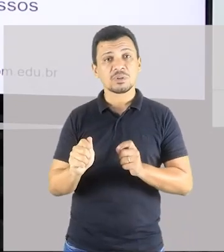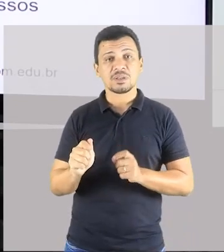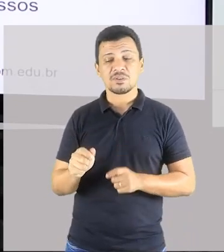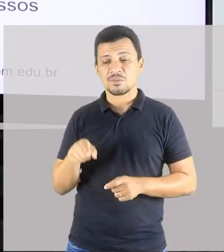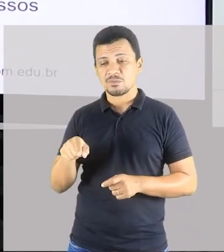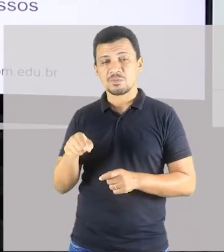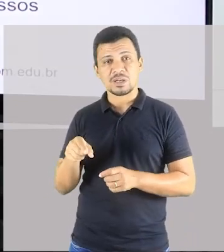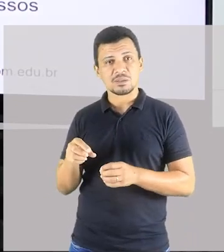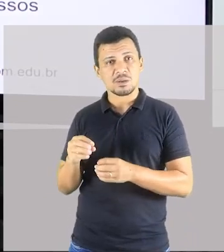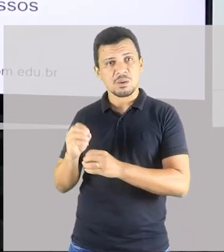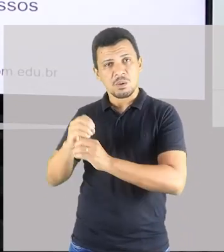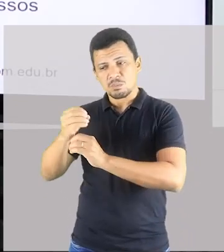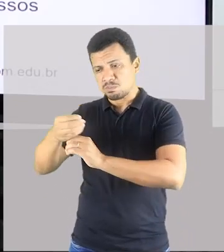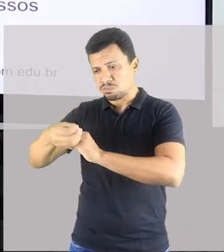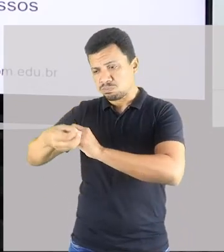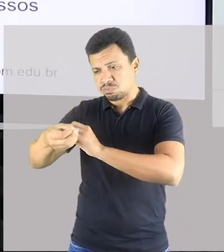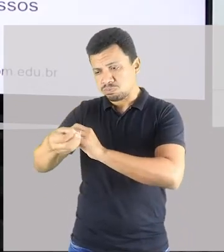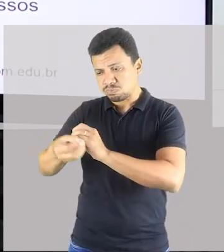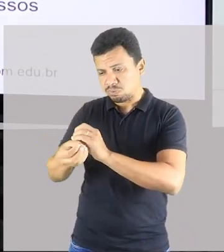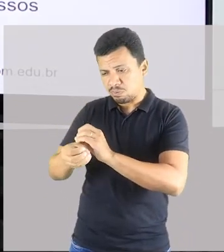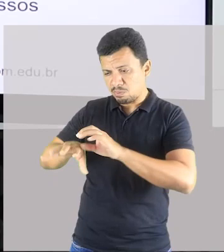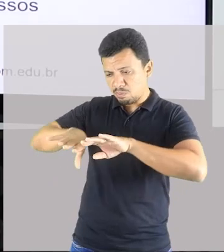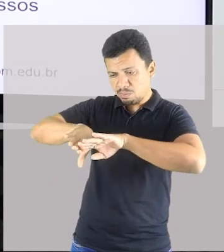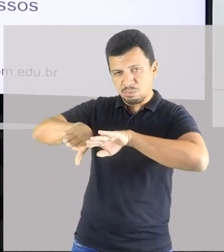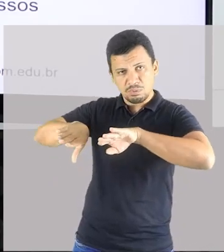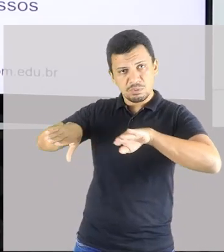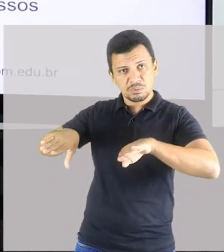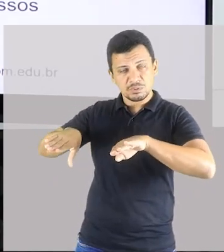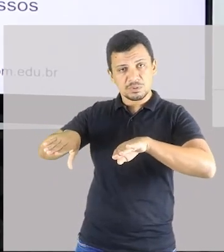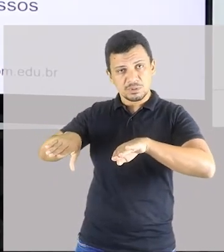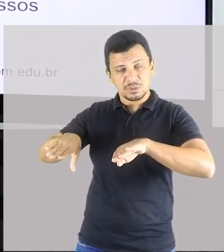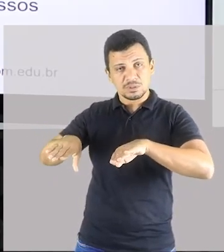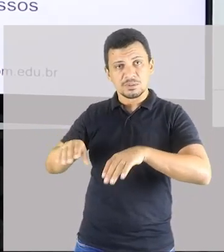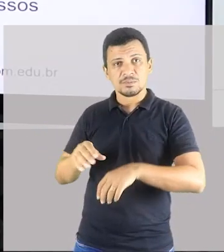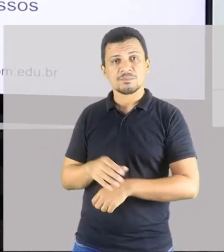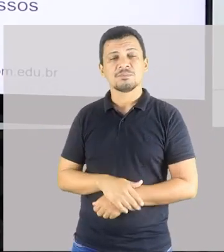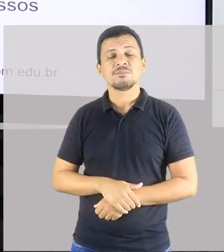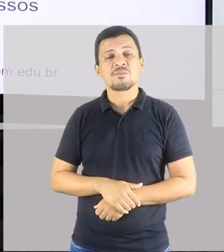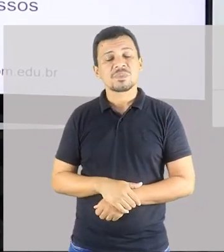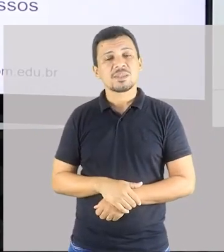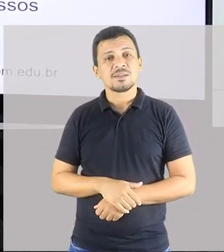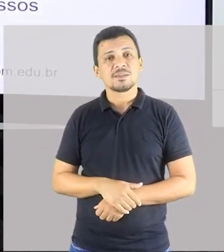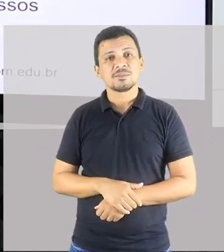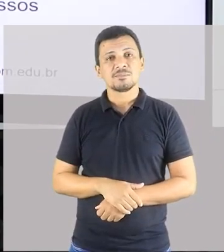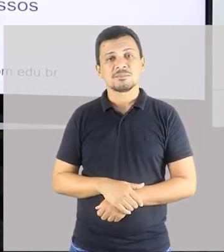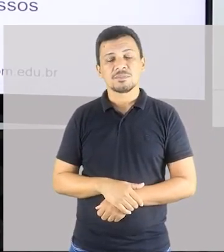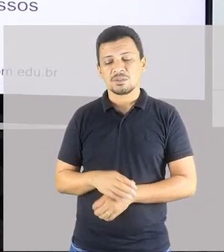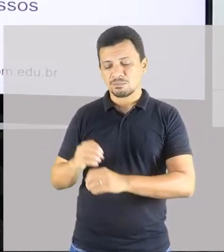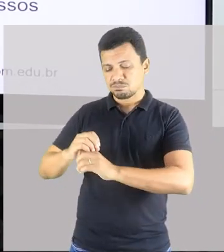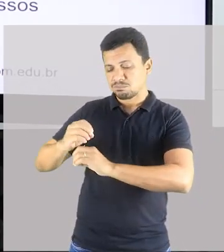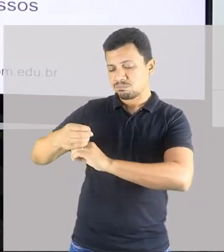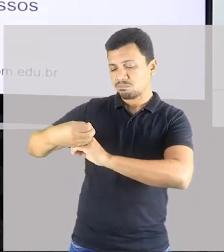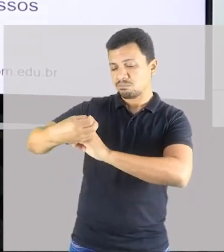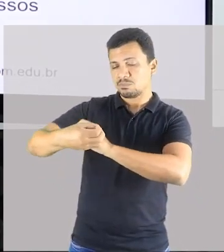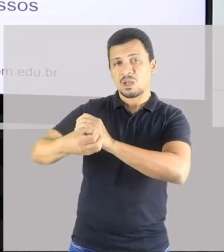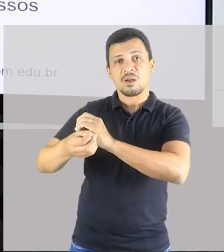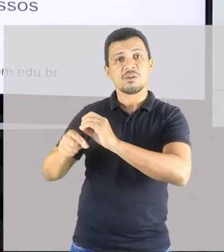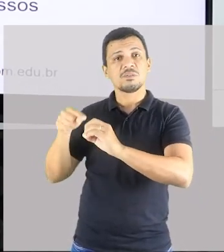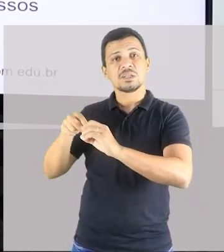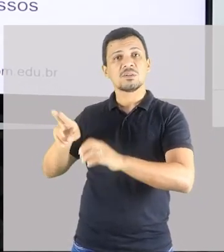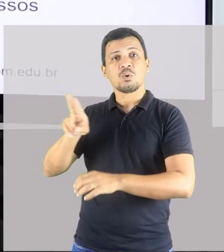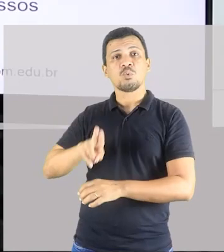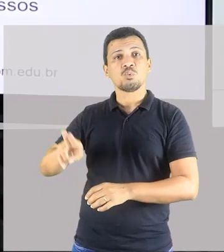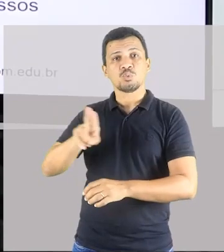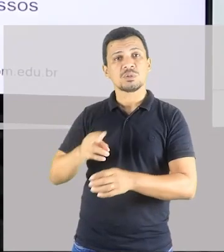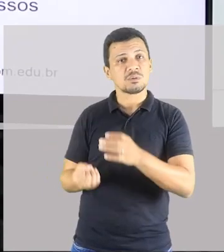aquela molécula, vai fragmentar aquela molécula, que a gente vai estar chamando de catabolismo, né? Essa molécula para ser utilizada